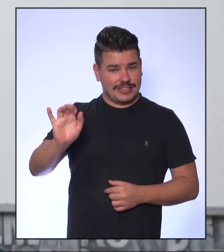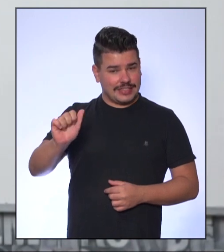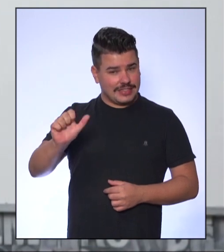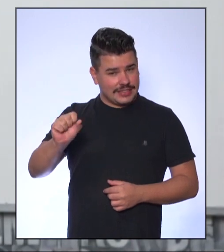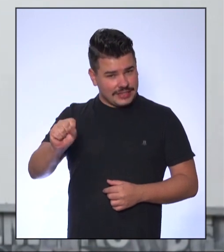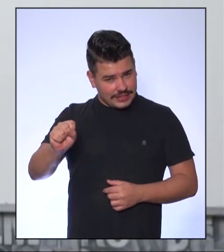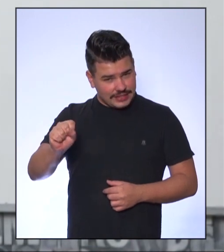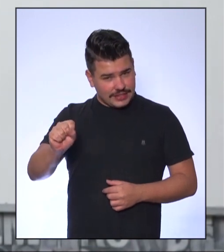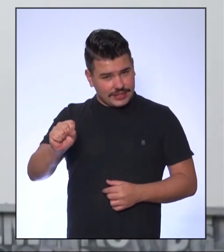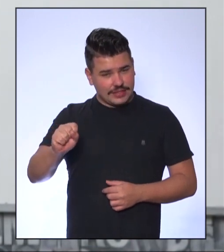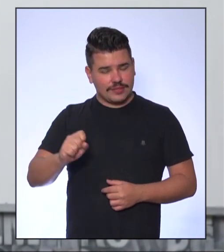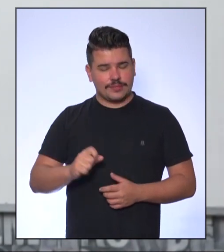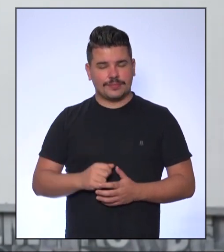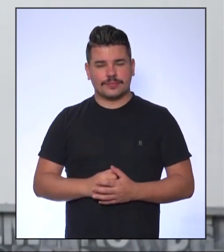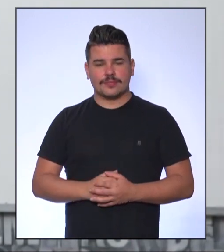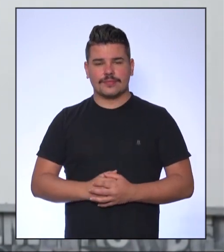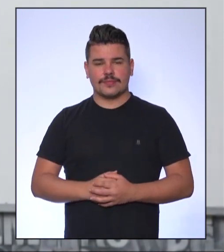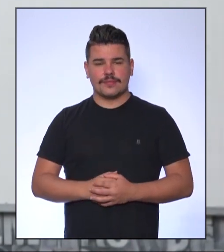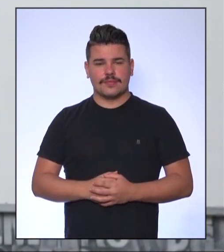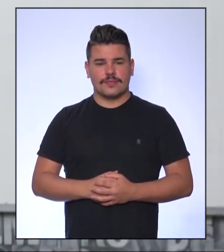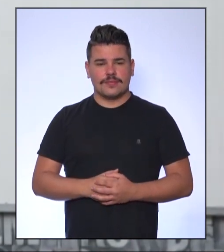voltaram a ter